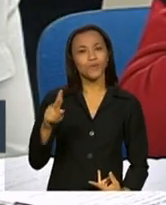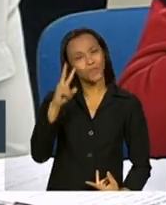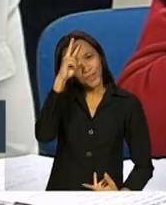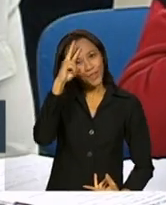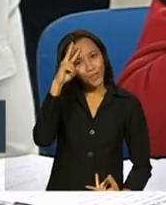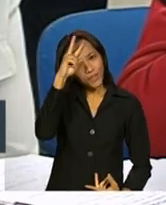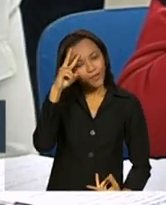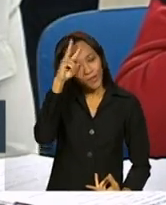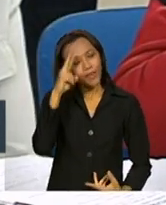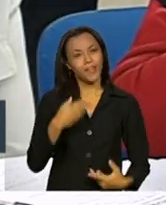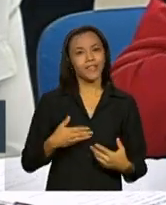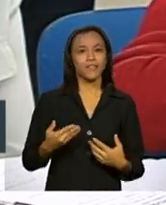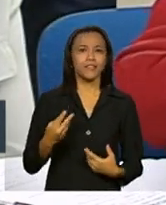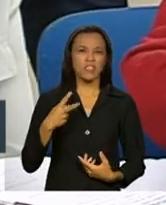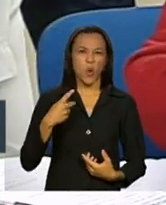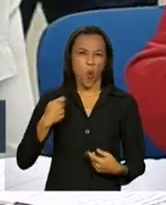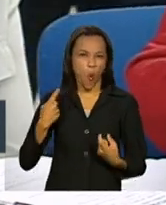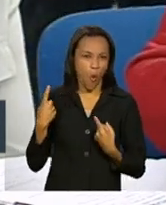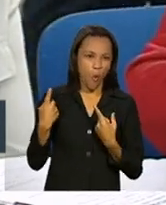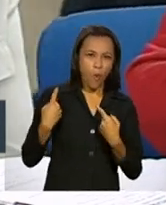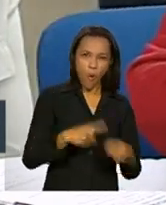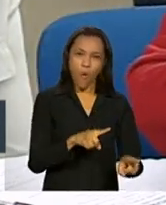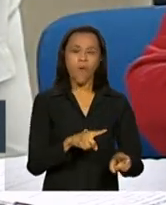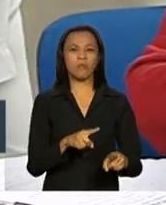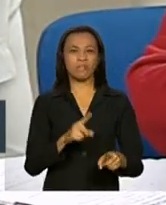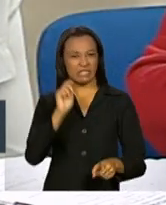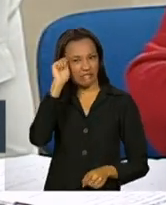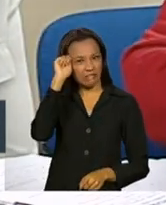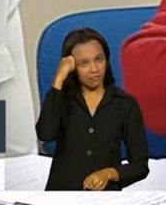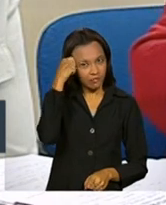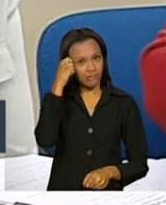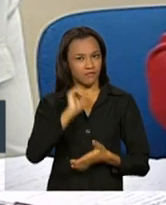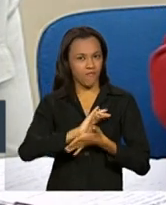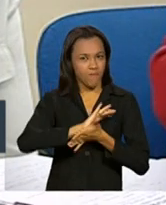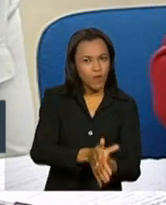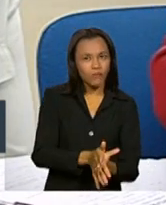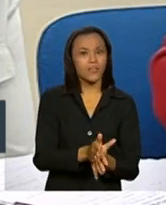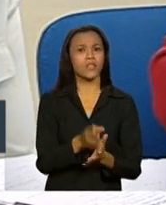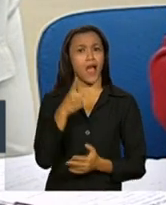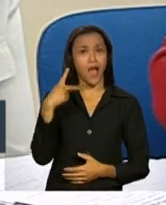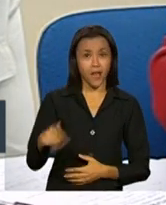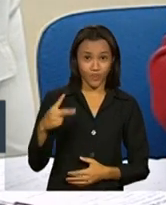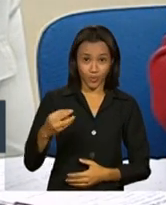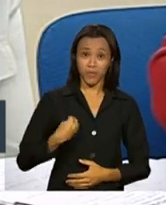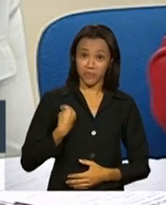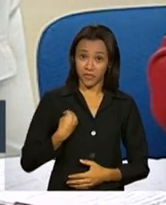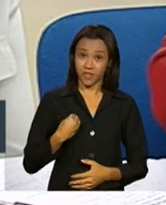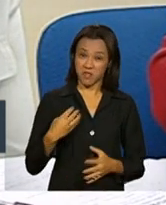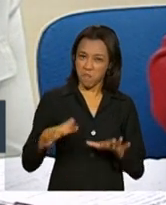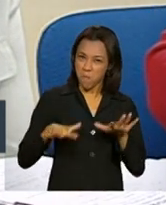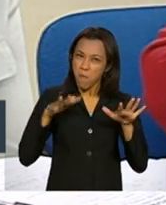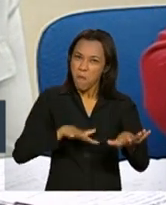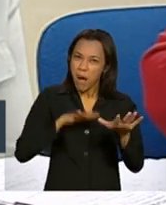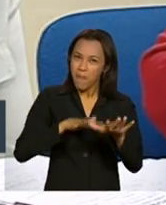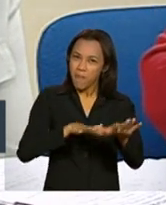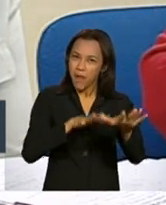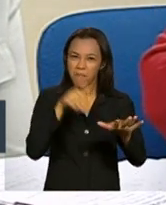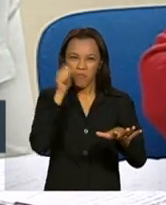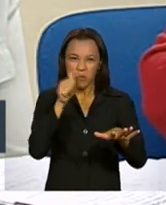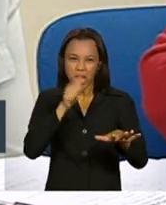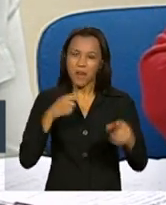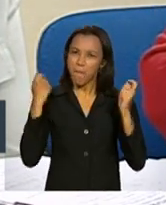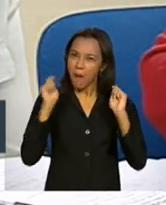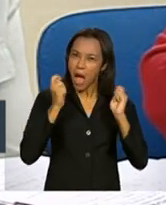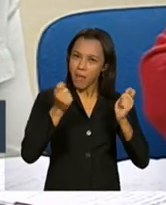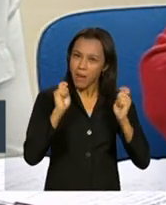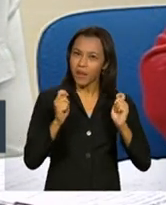é na luta contra o racismo né a sua trajetória no movimento de mulheres e a